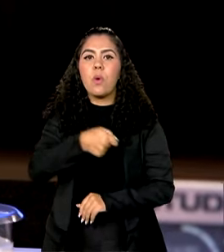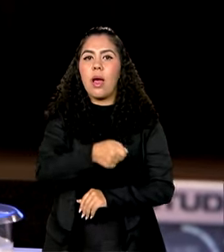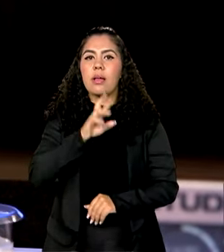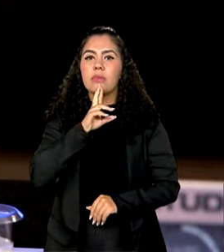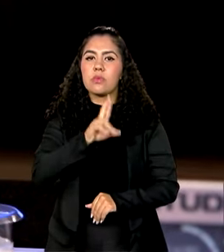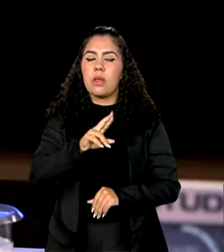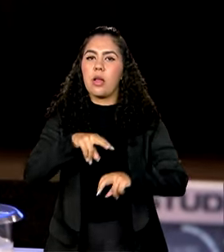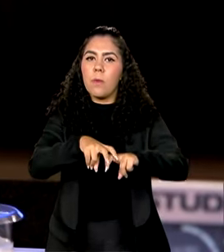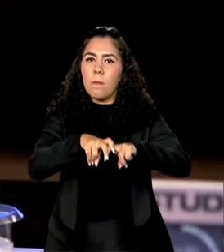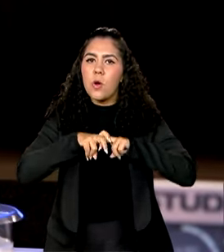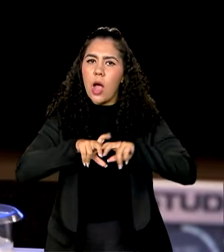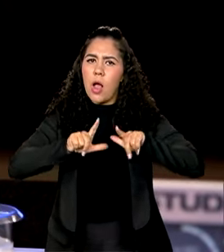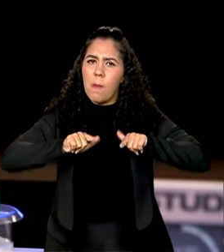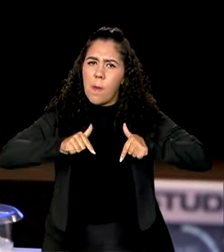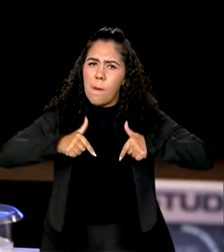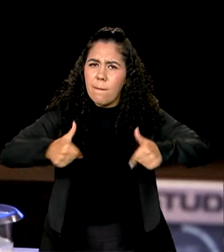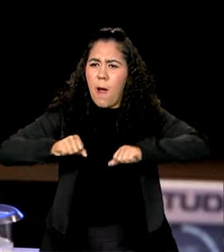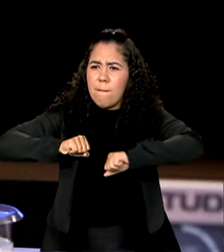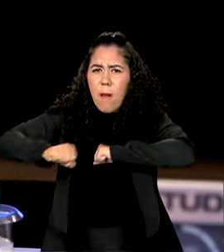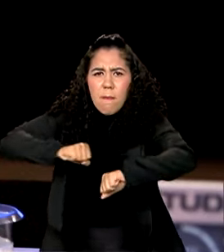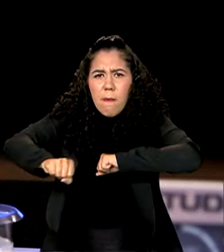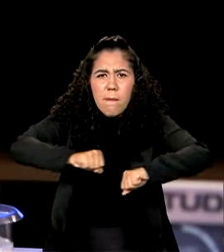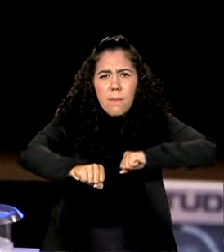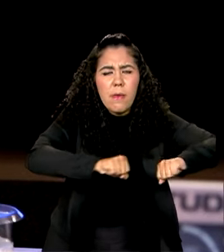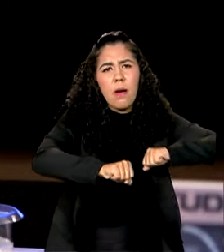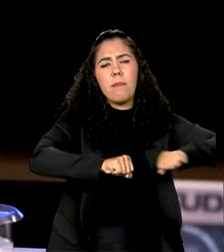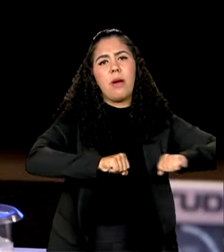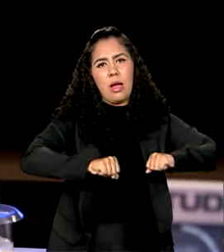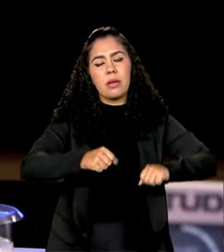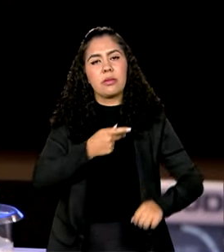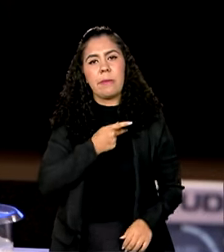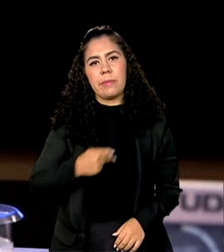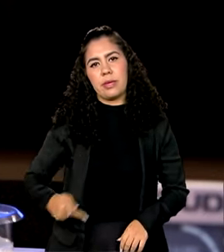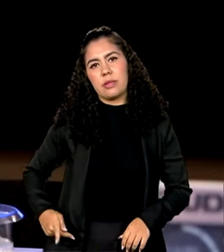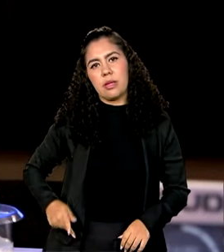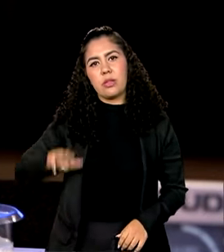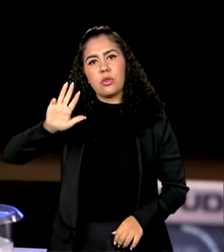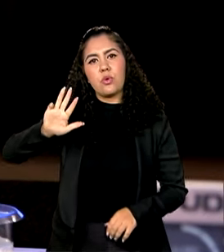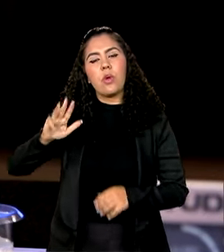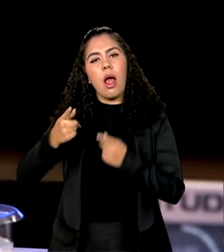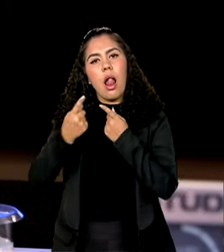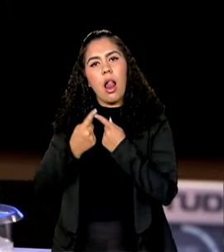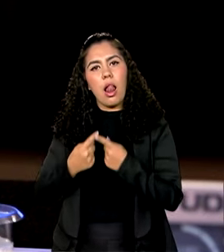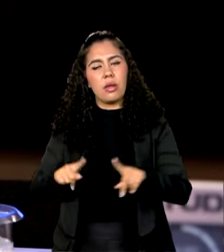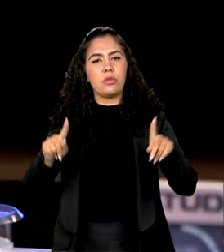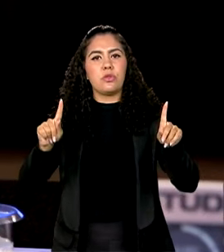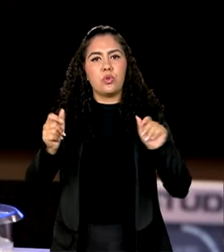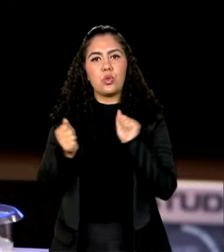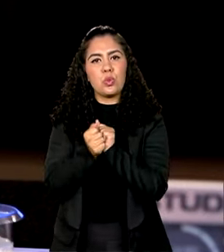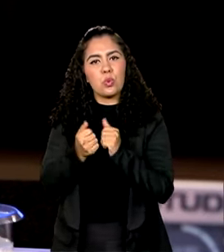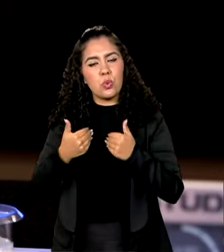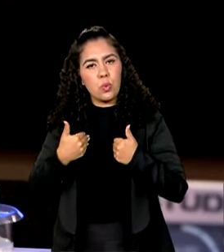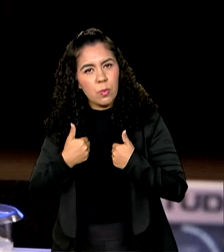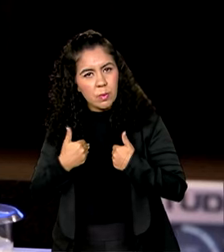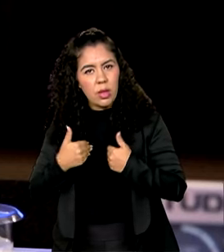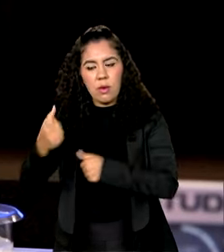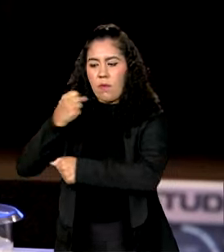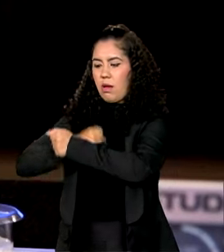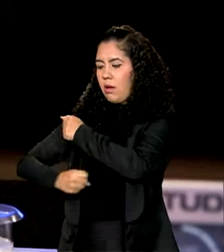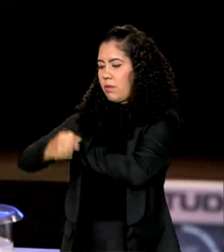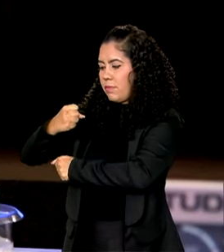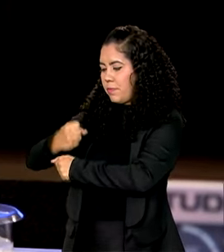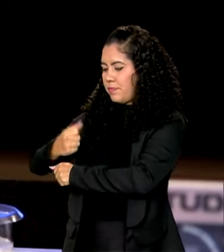movimento, o Movimento Nacional pela Vacinação, que o presidente Lula lançou comigo, ao seu lado, ano